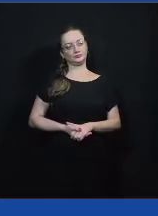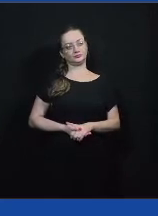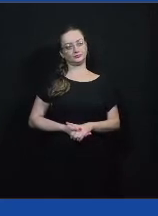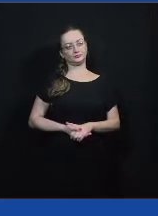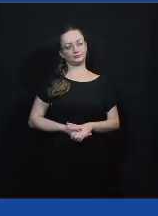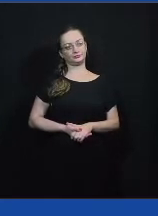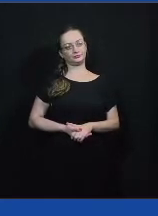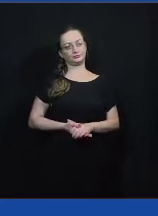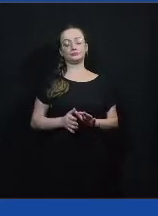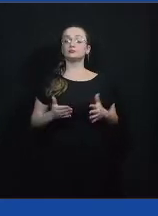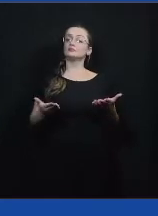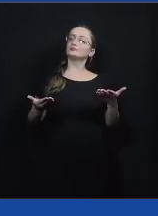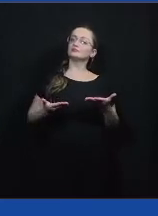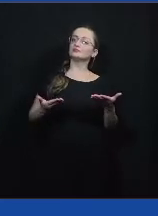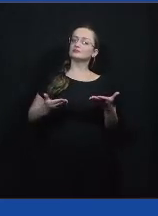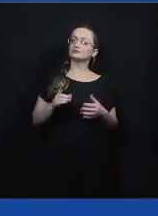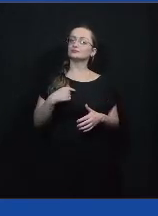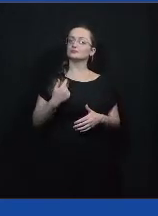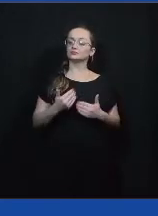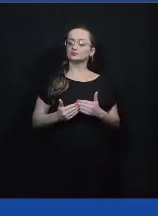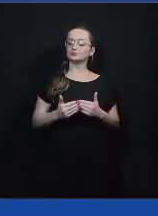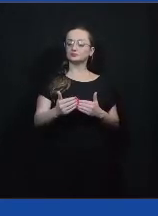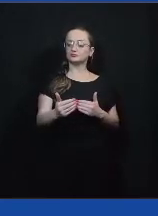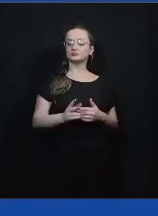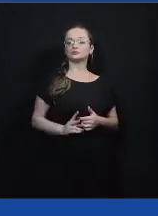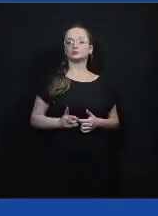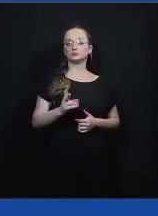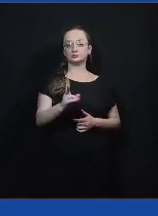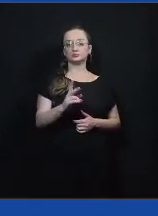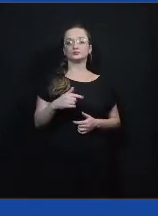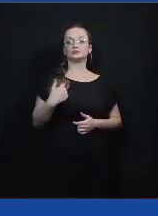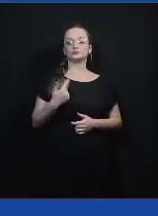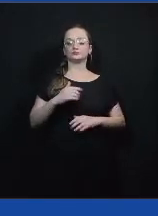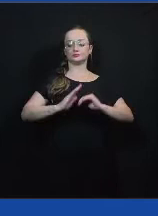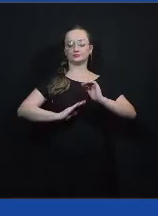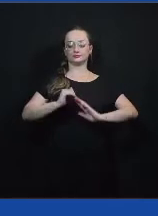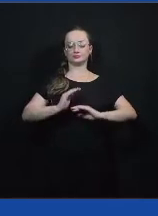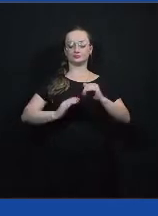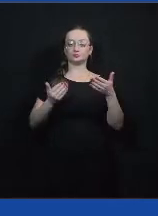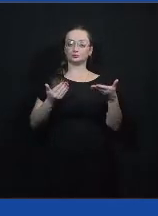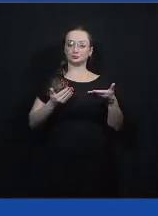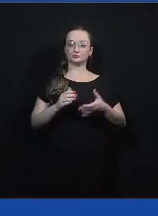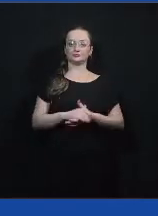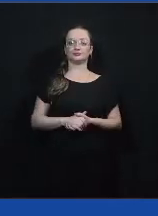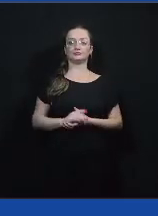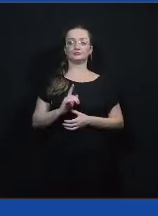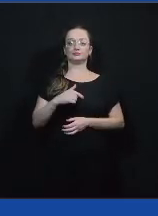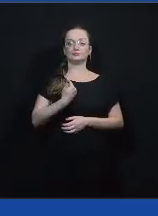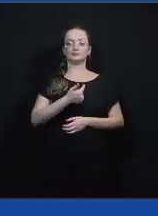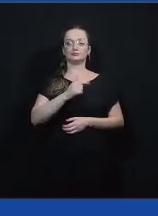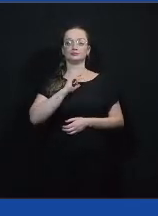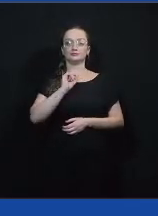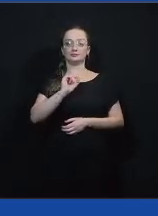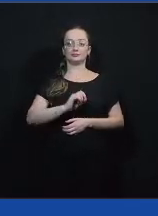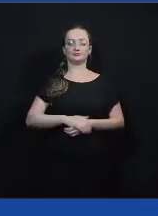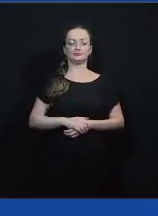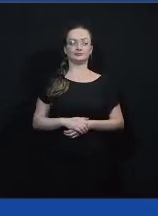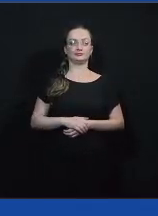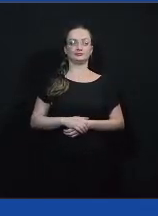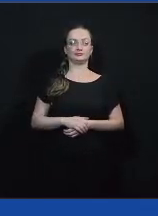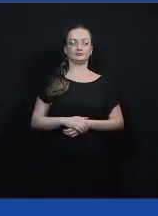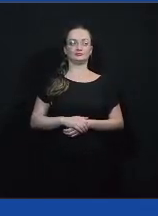então a Mora na nossa sequência dando continuidade à nossa atividade de hoje nós temos é